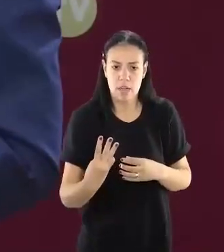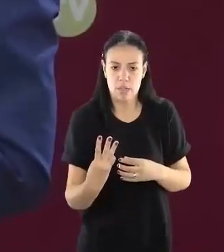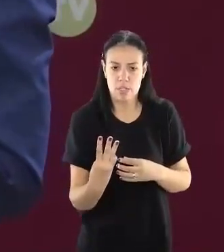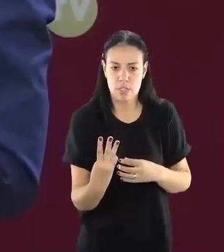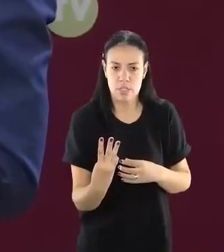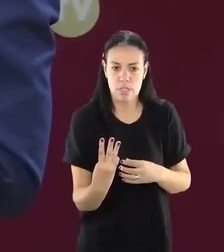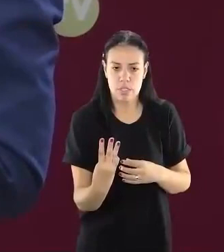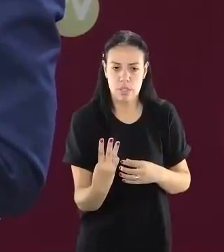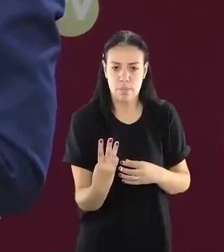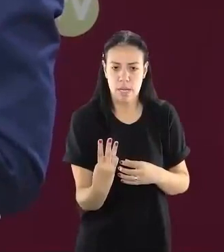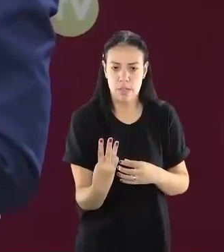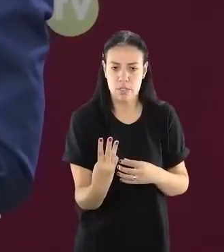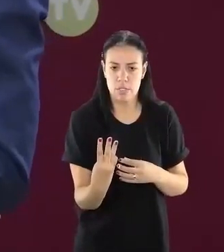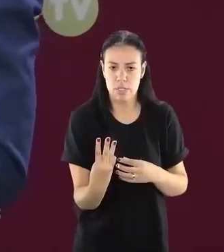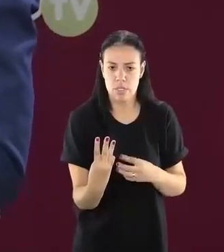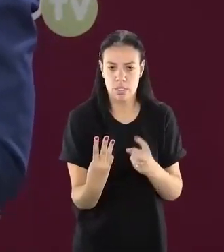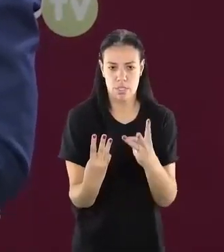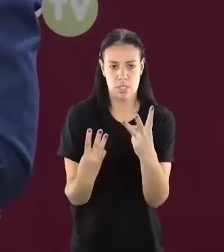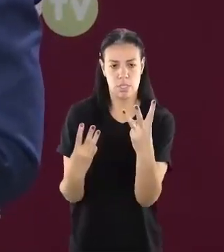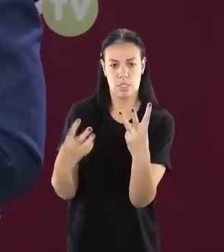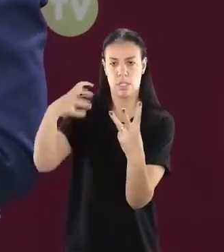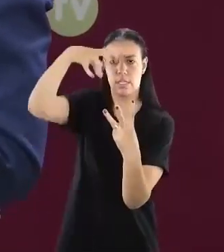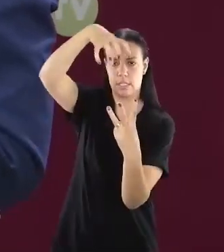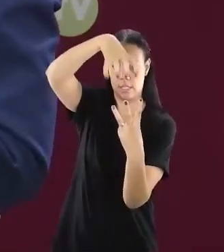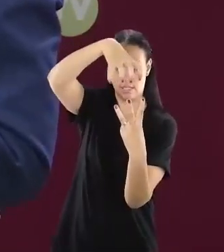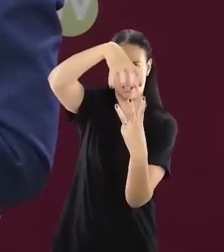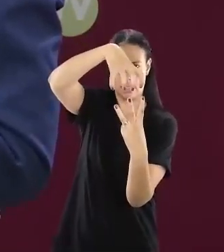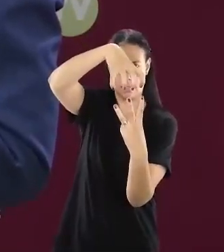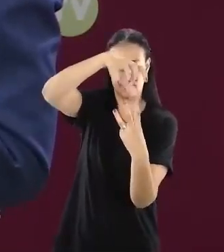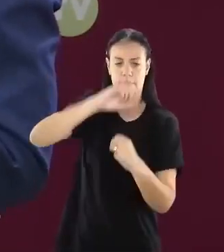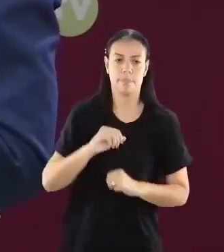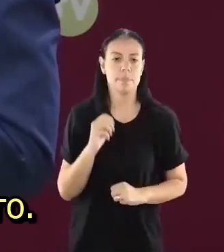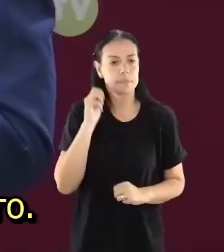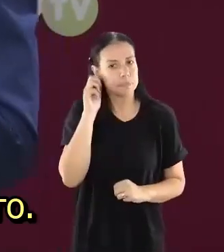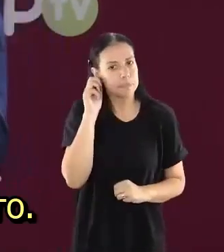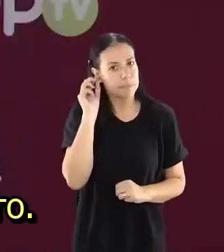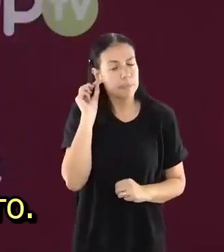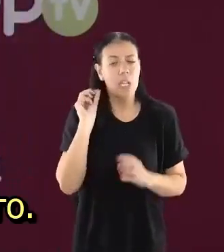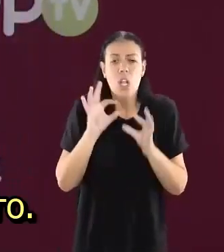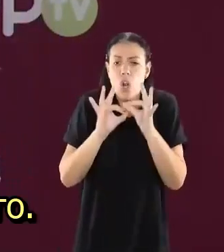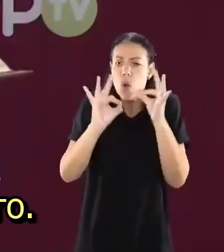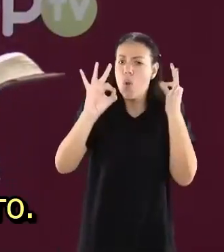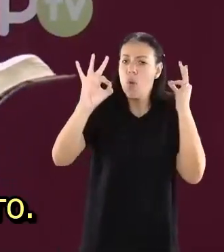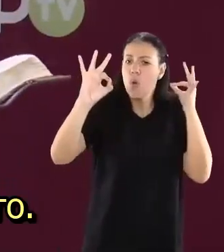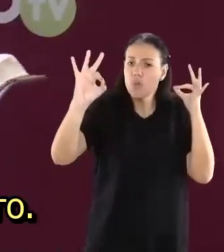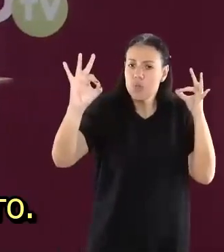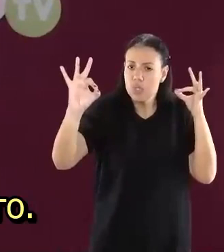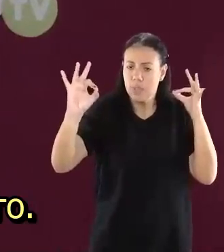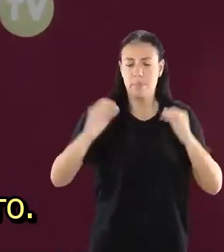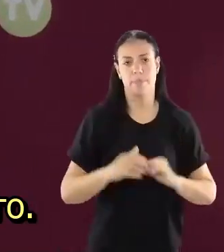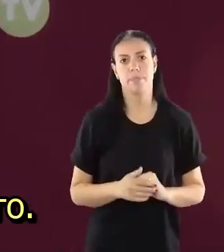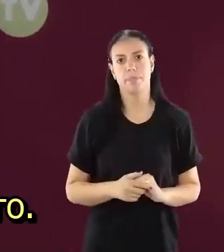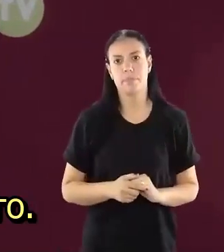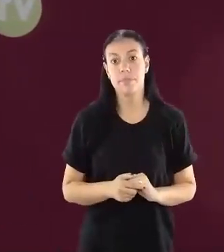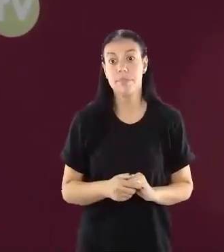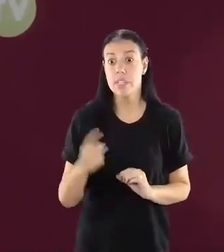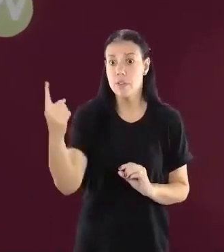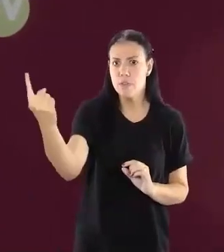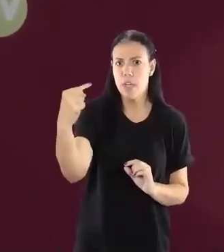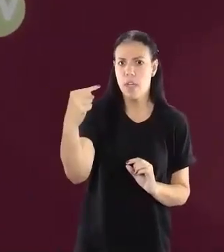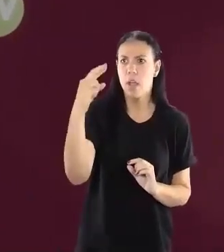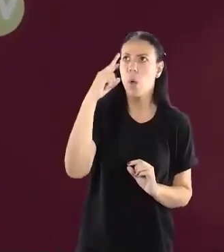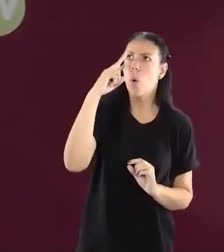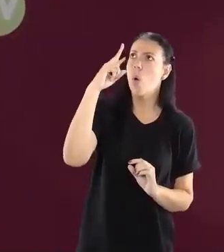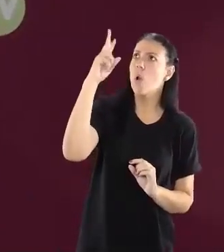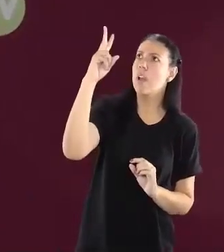Eles moram tão longe, na Pérsia. E diz a Bíblia que eles viram a sua estrela.